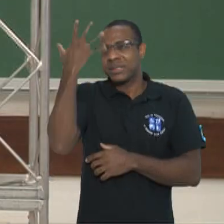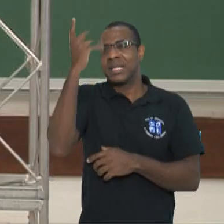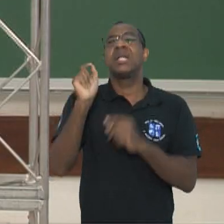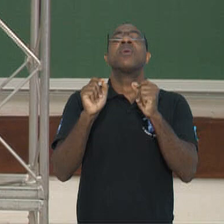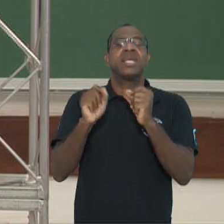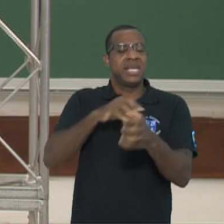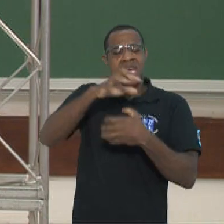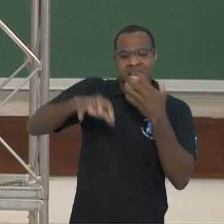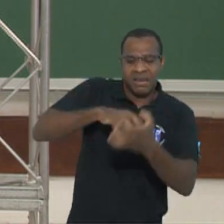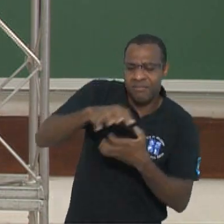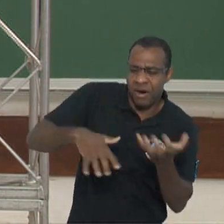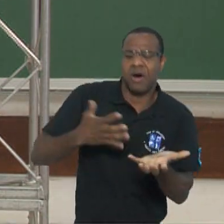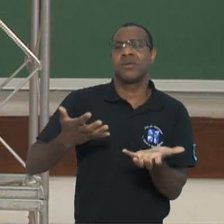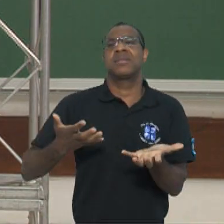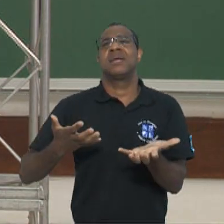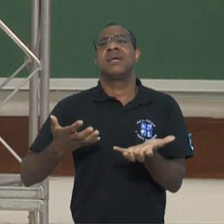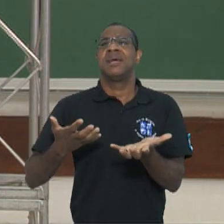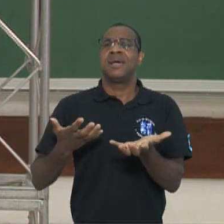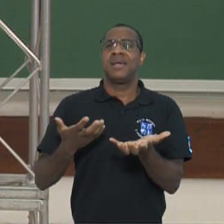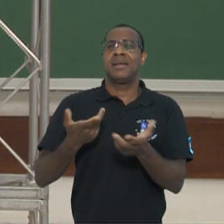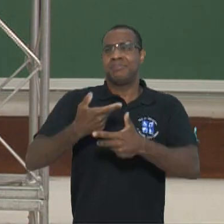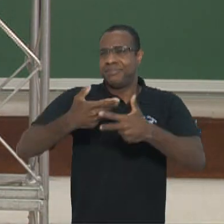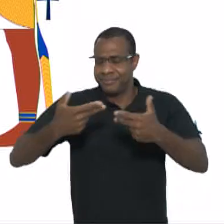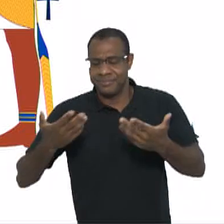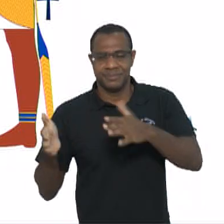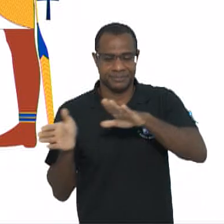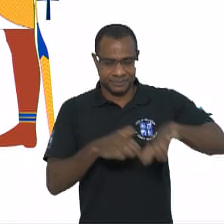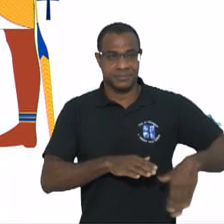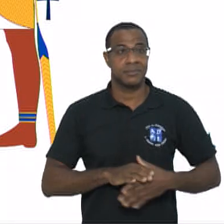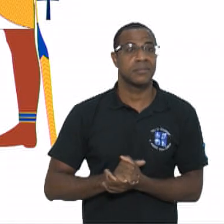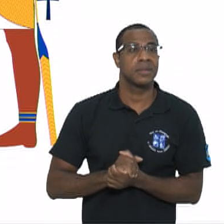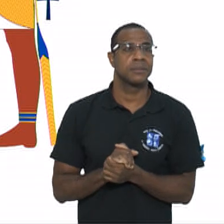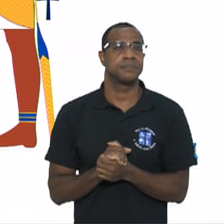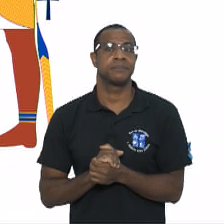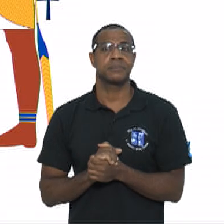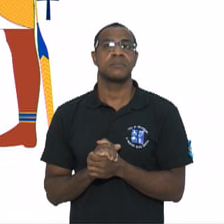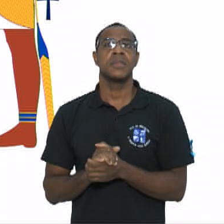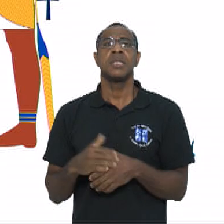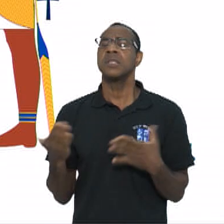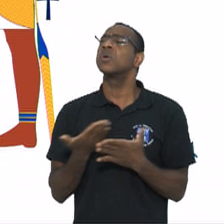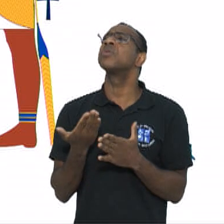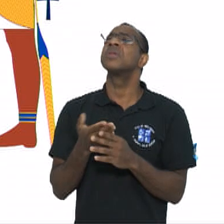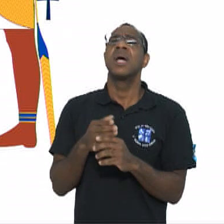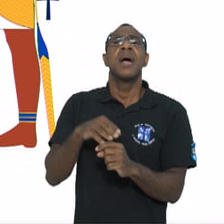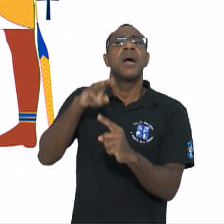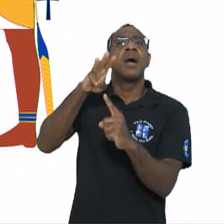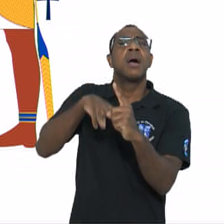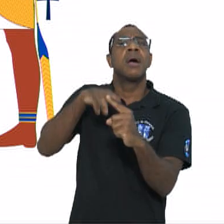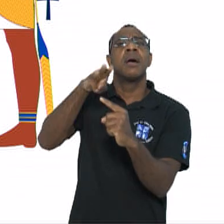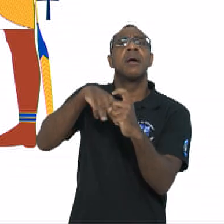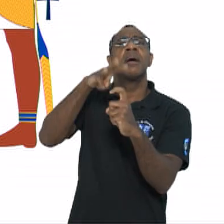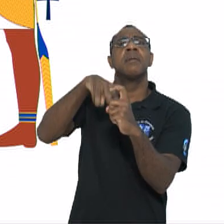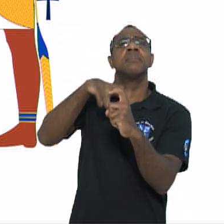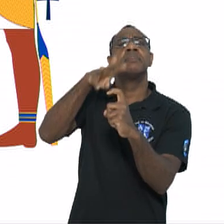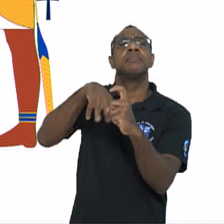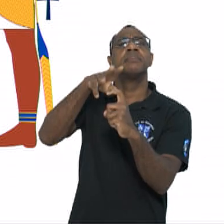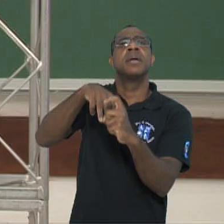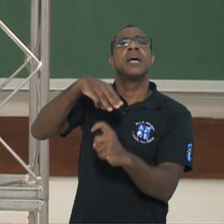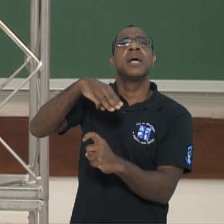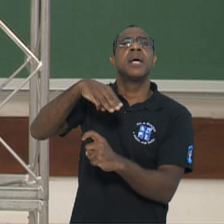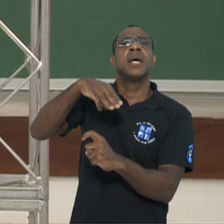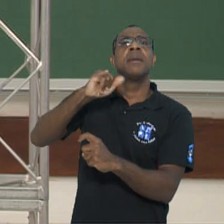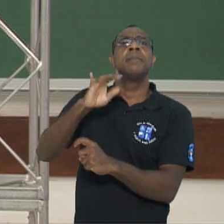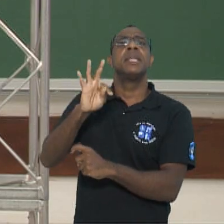nossa aula de hoje, nós vamos ver a parte mitológica, como que acreditavam na origem, como que acreditavam